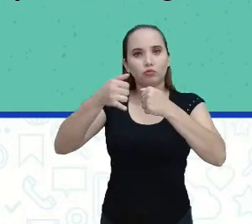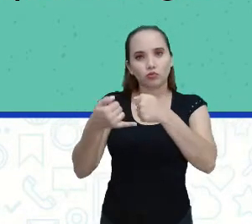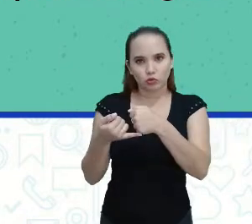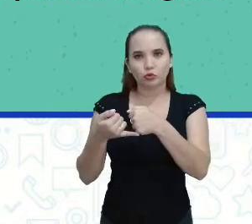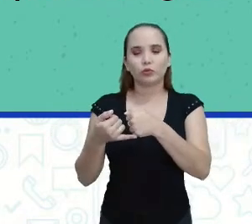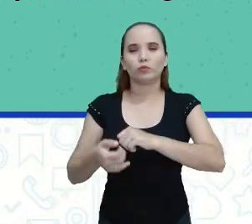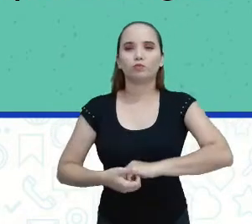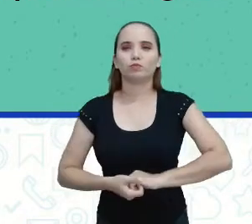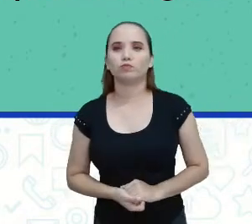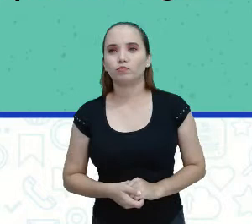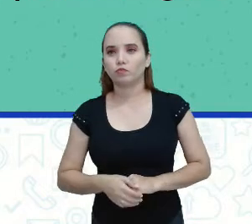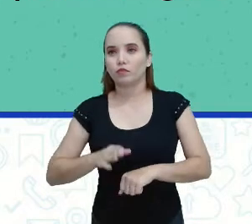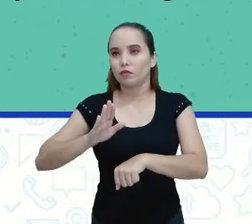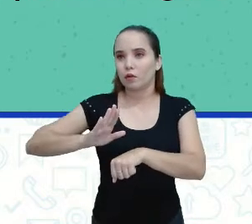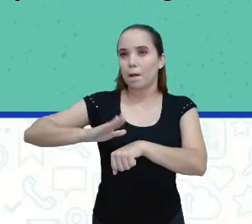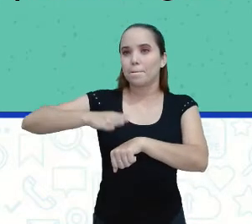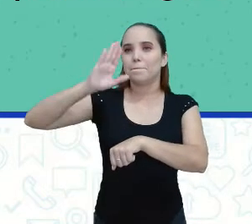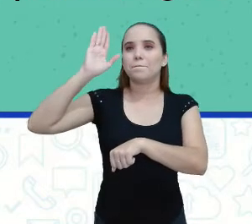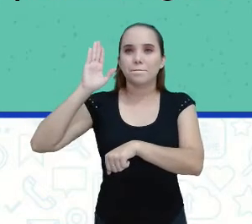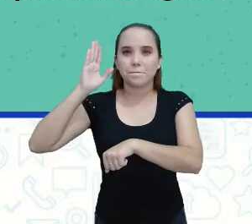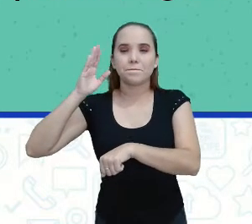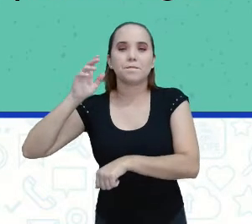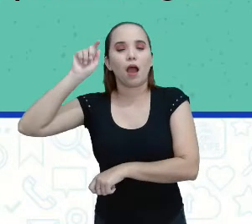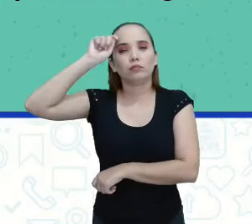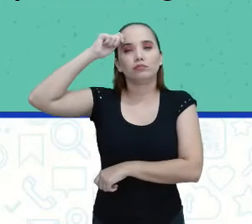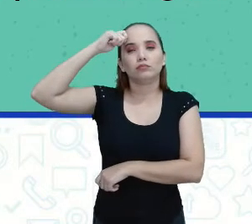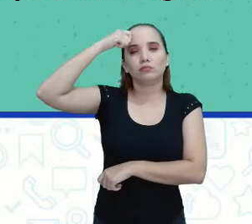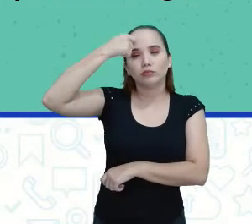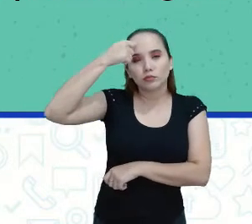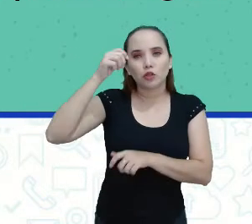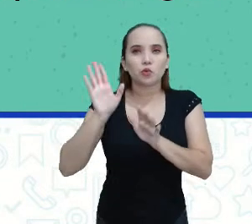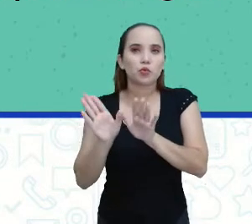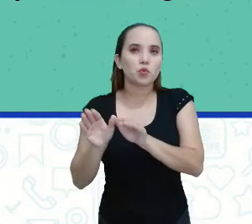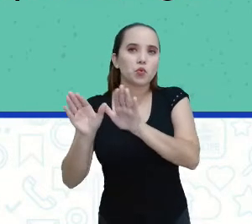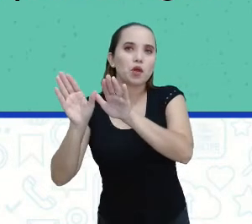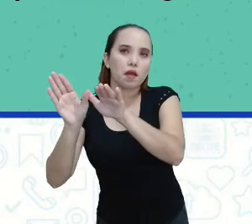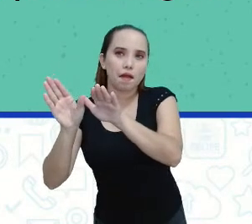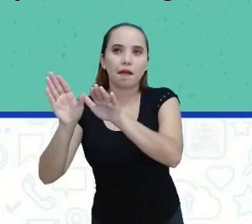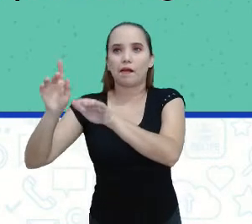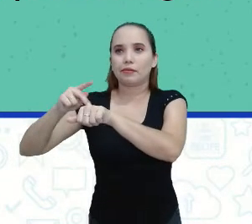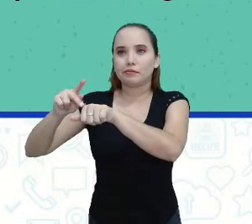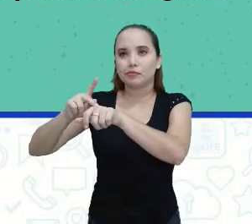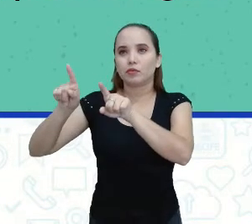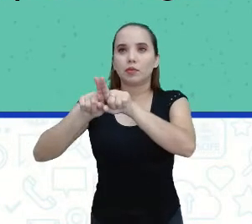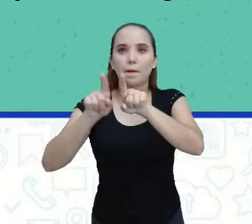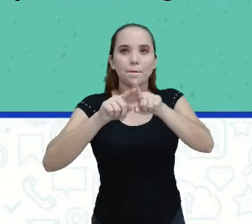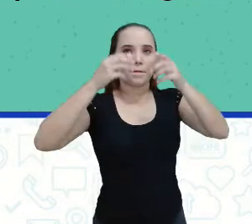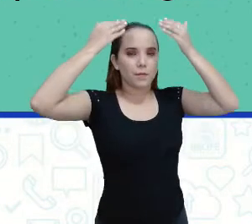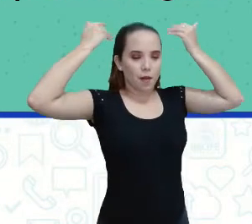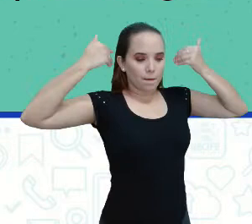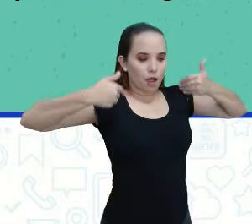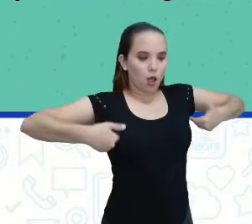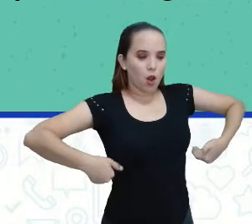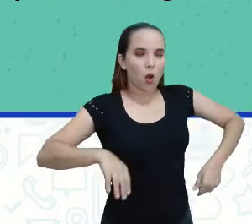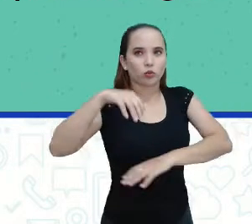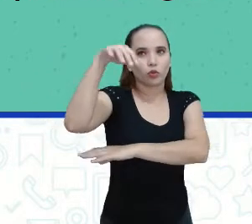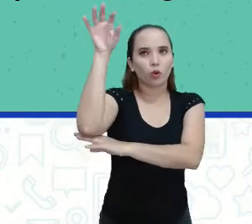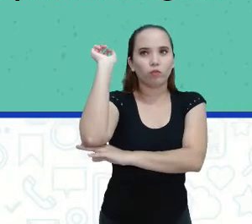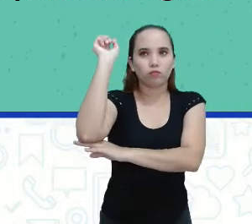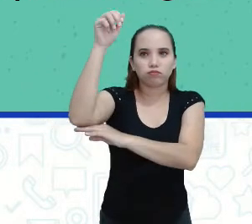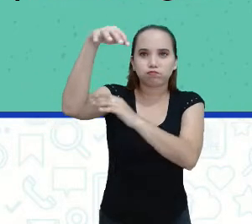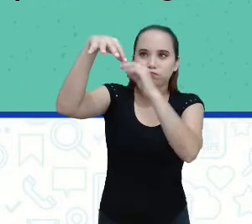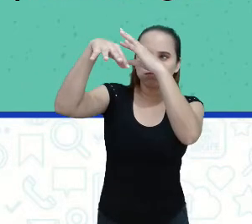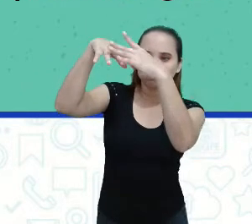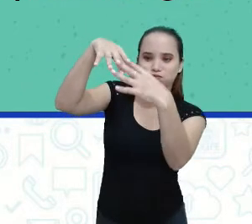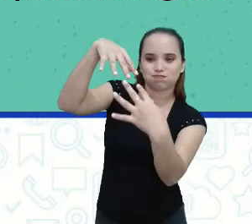né? Mais negros que a asa da graúna e mais longos que seu talhe de palmeira. Então, aqui a gente pensa o quê? Iracema